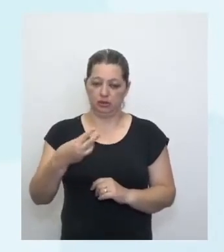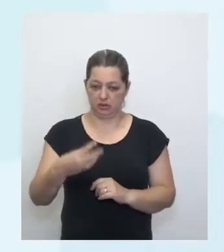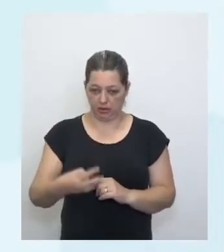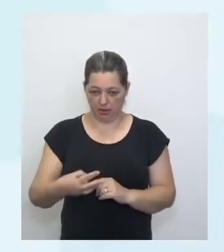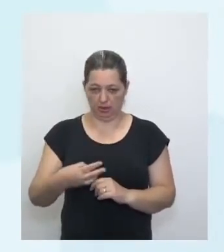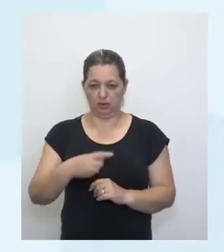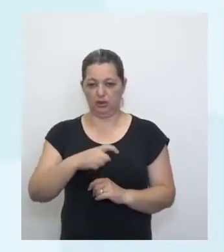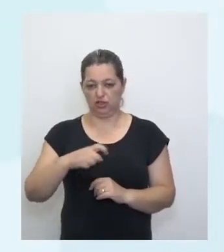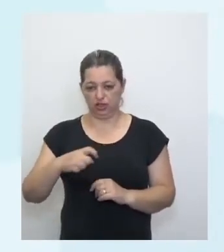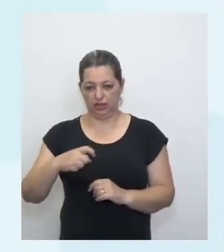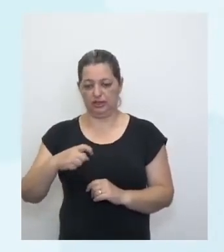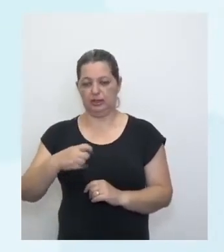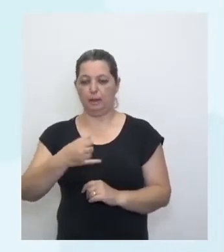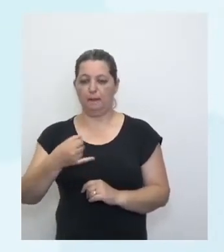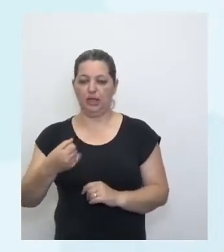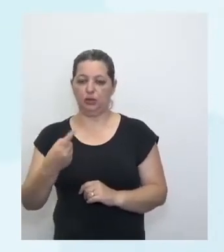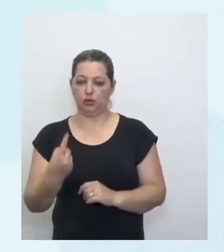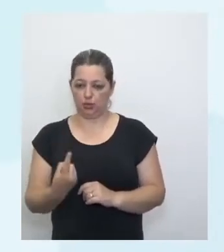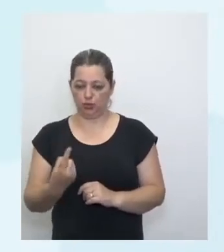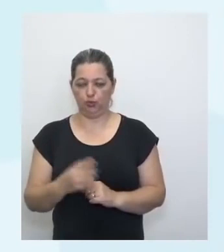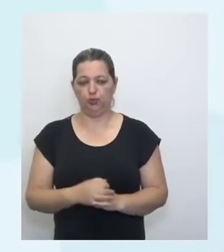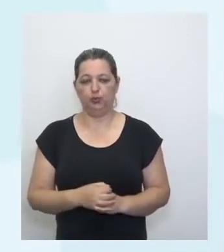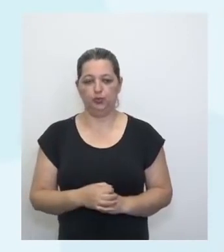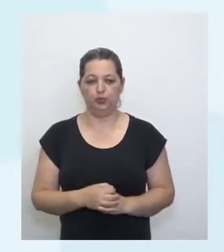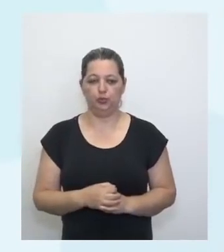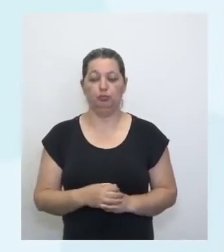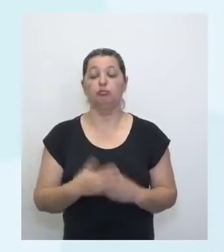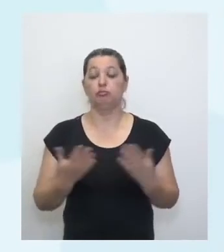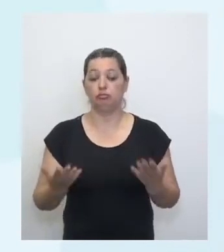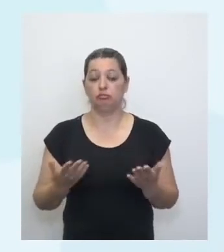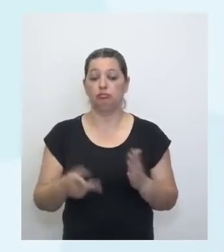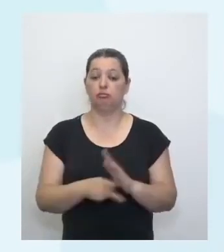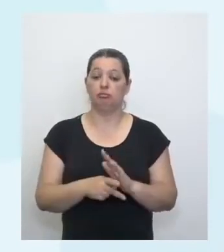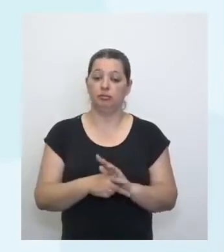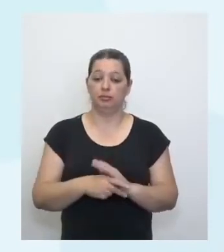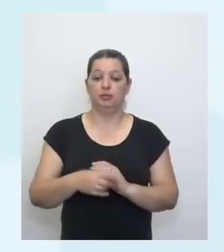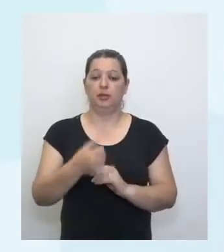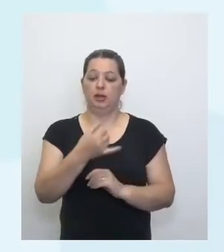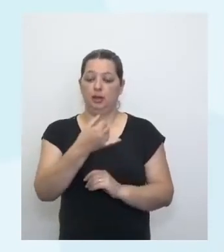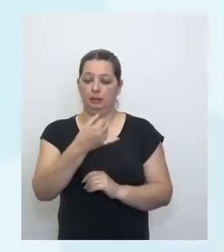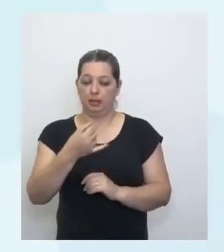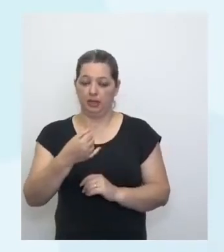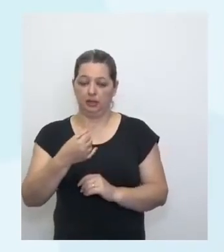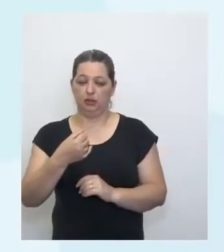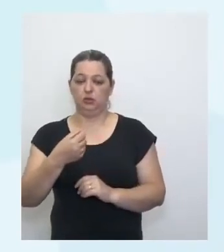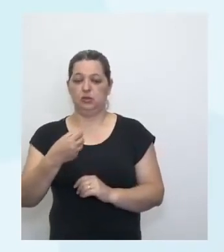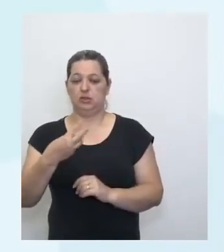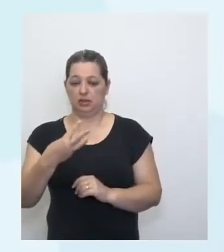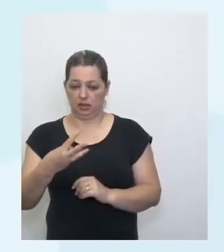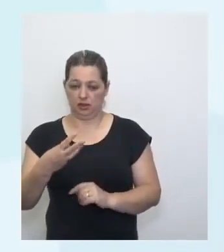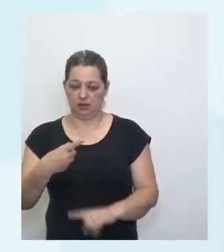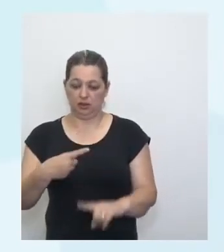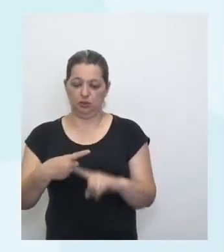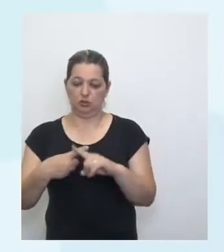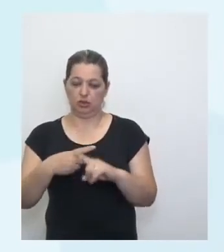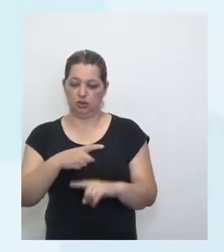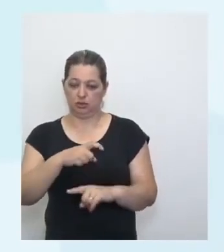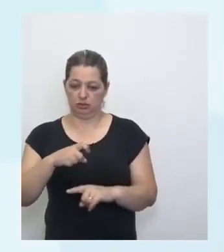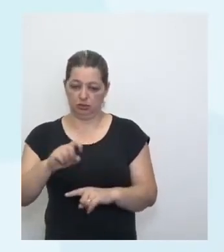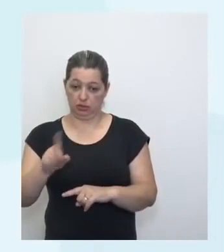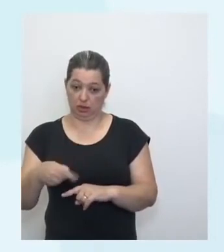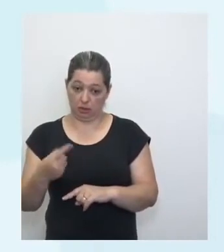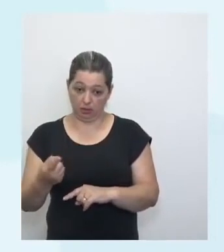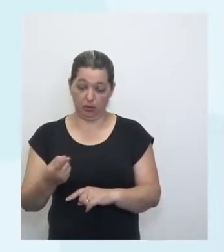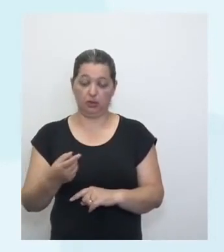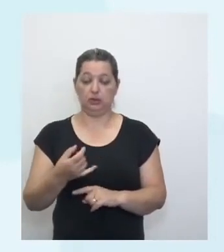menos 3x menos 1. Ou seja, menos 3, que está multiplicando x, e depois está subtraindo 1.